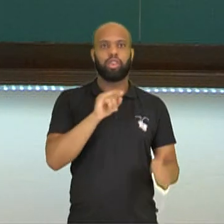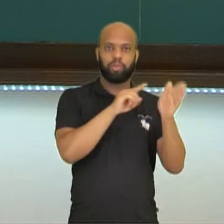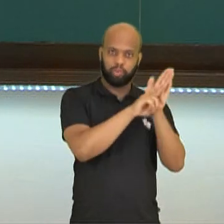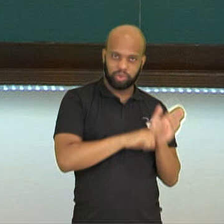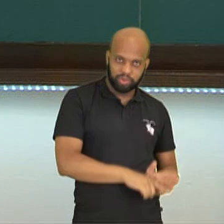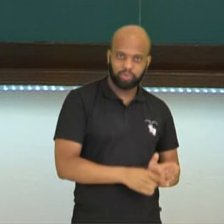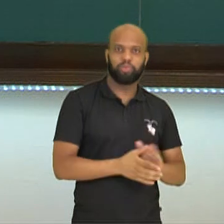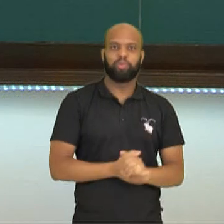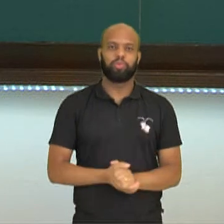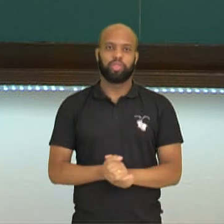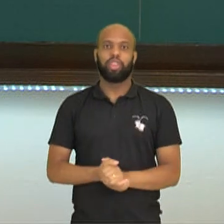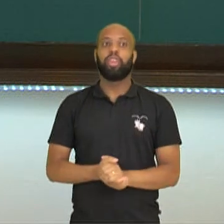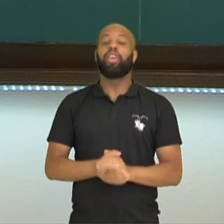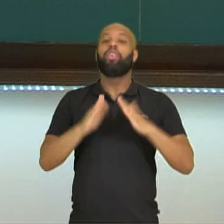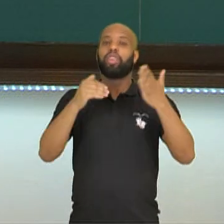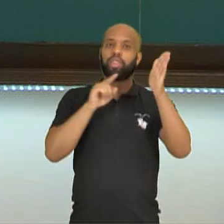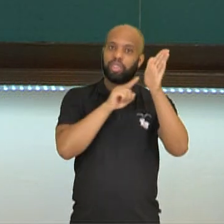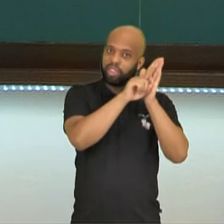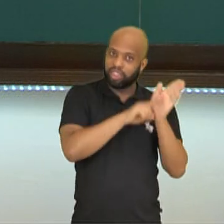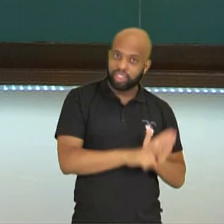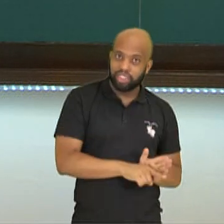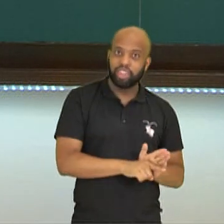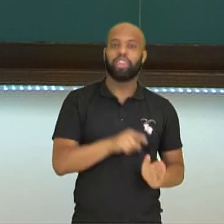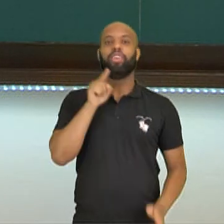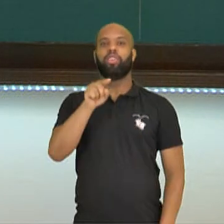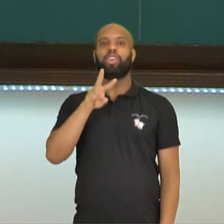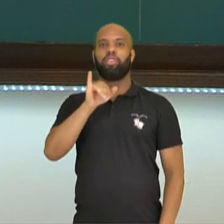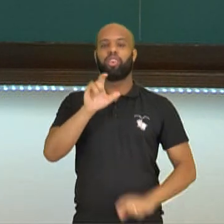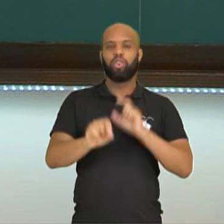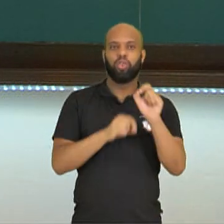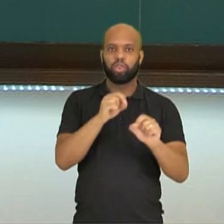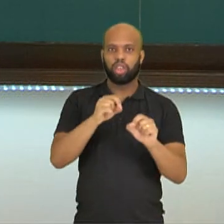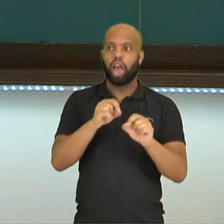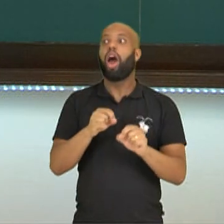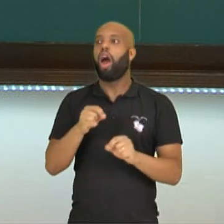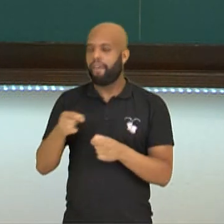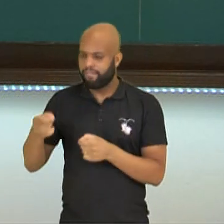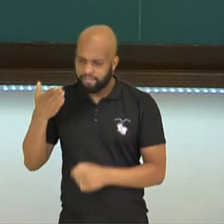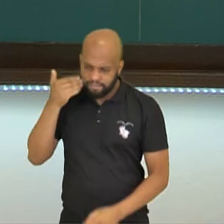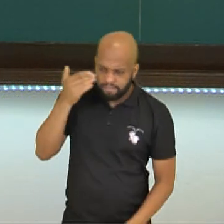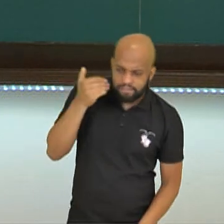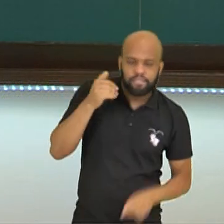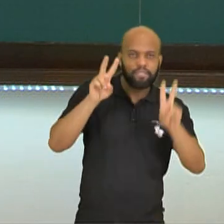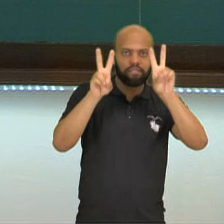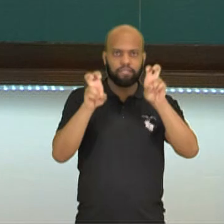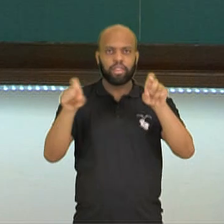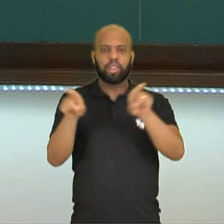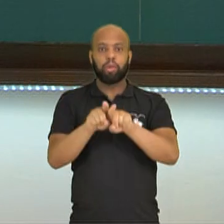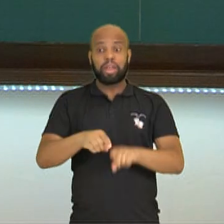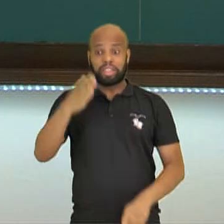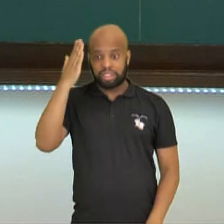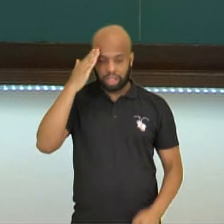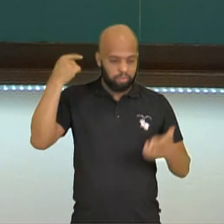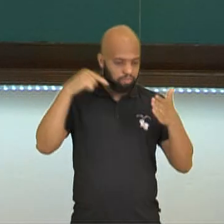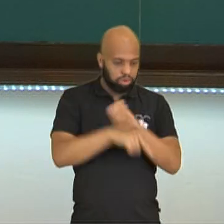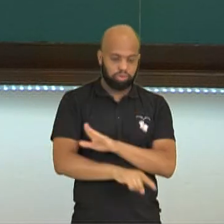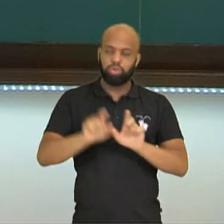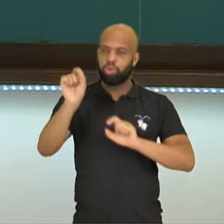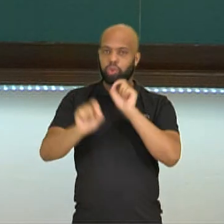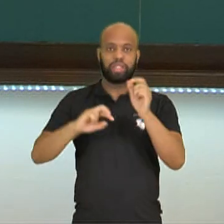pesquisar. Pesquisando, você se inteirando do assunto, sabendo do que se